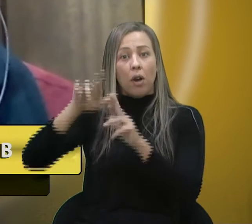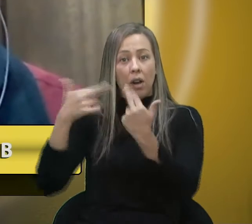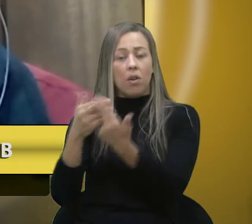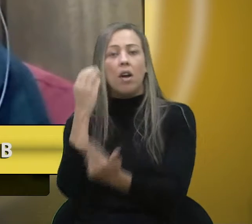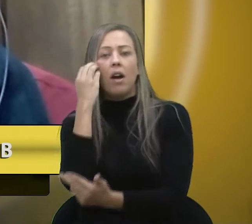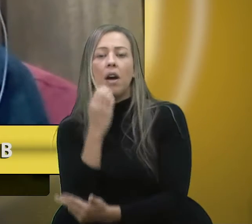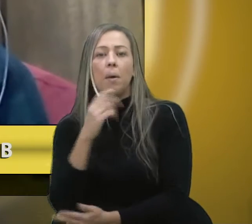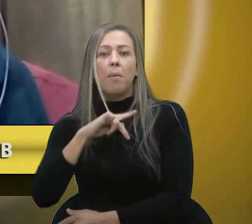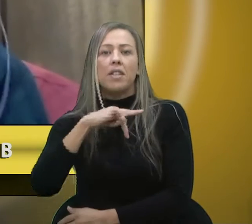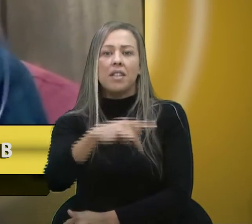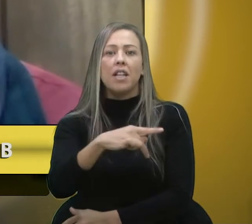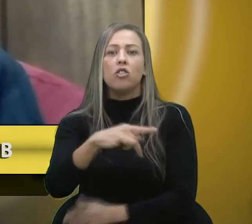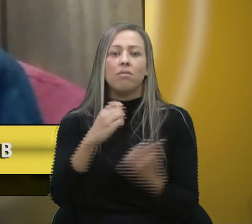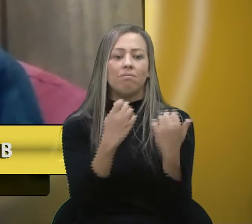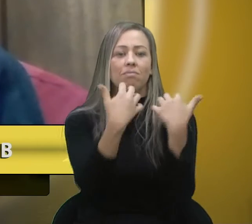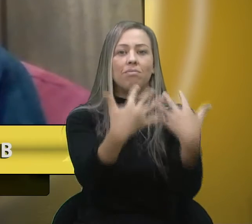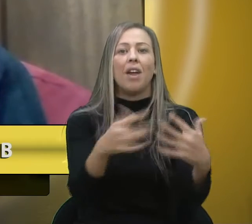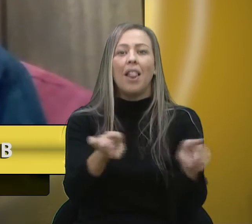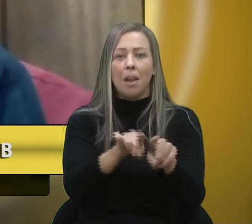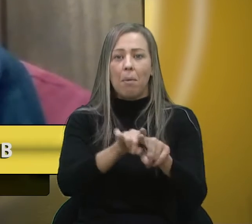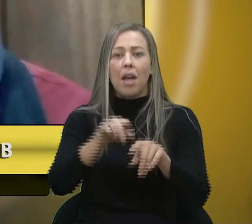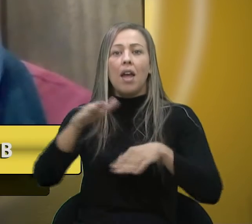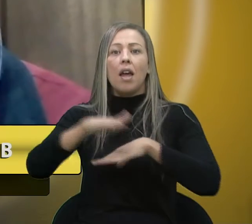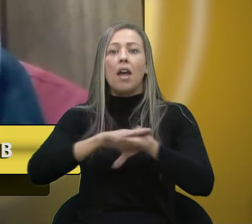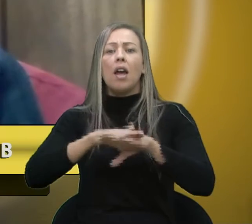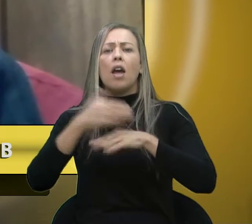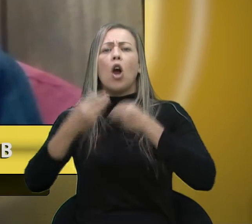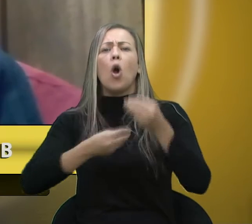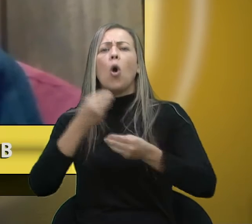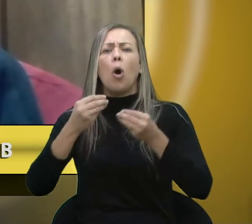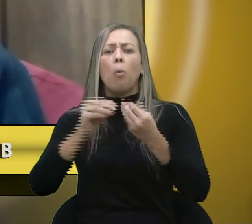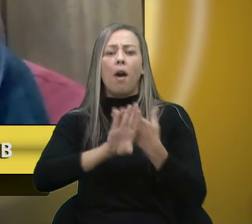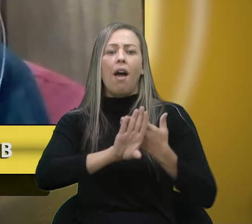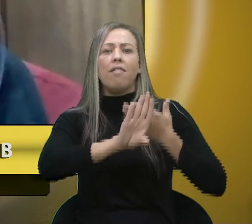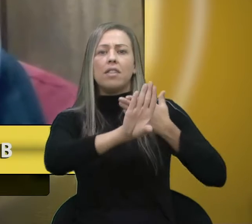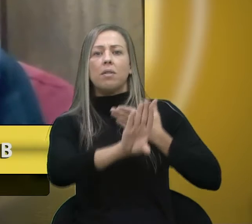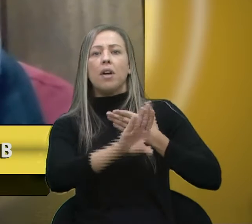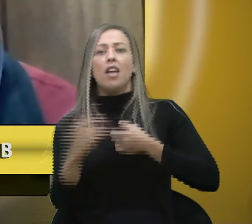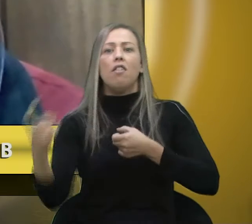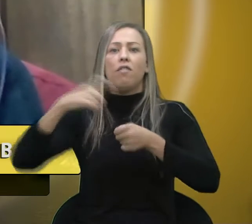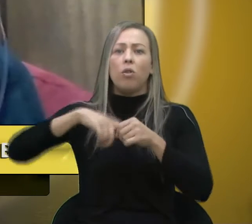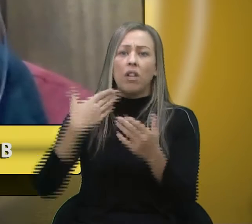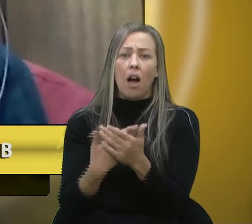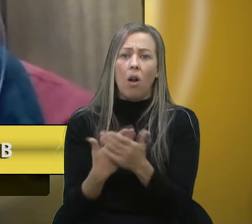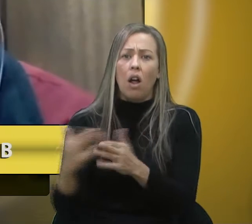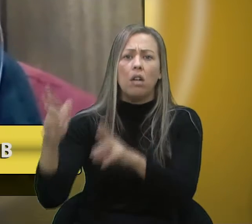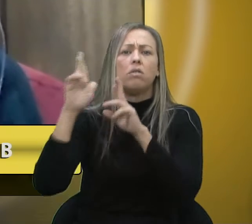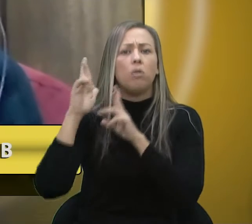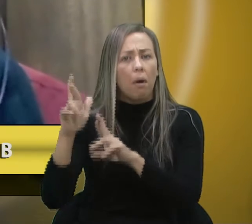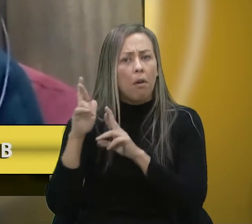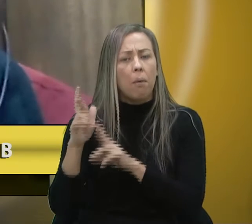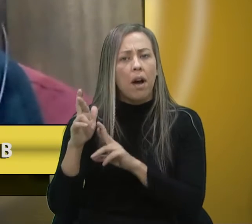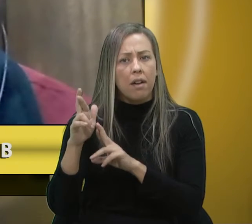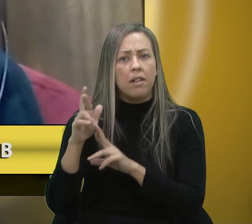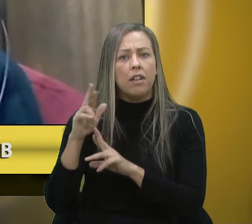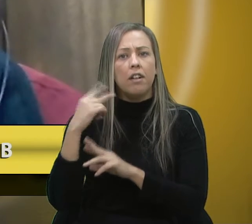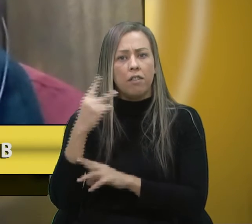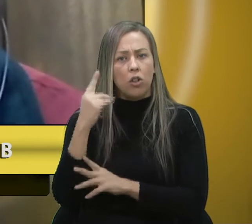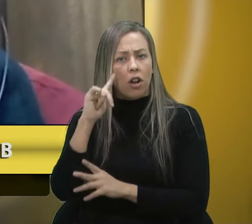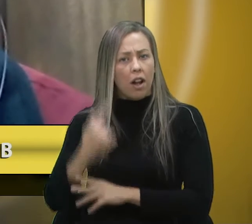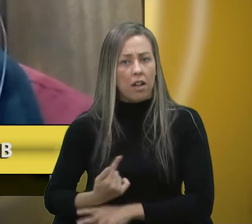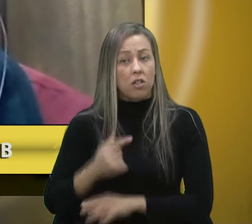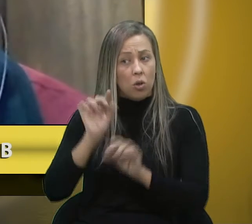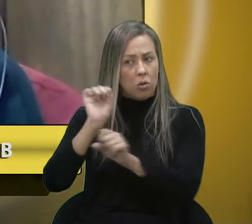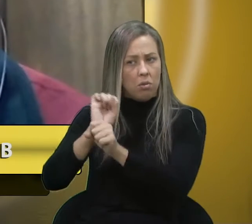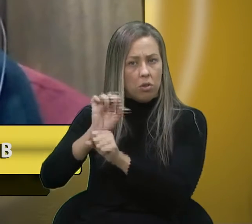da Assembleia para tratar das medidas de distanciamento e do retorno das aulas. Eu espero, sinceramente, vereadora Gladys, já vou lhe